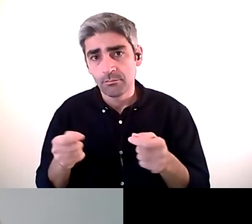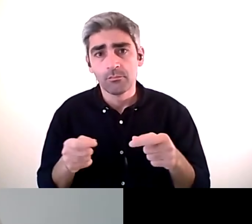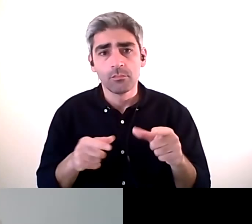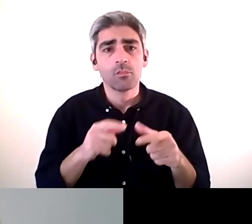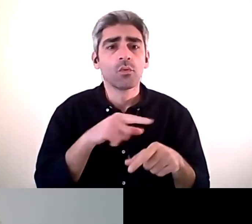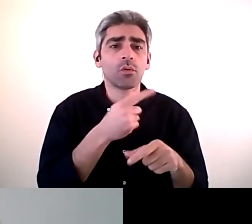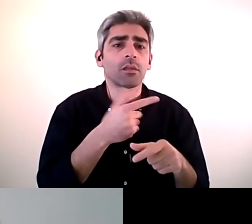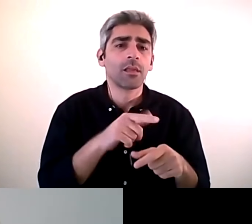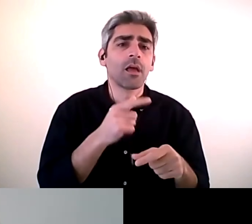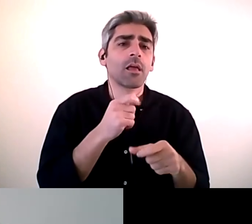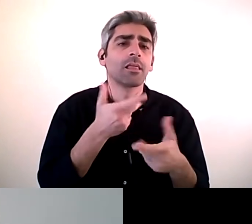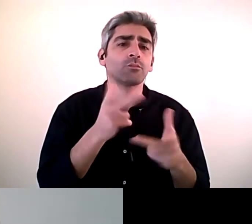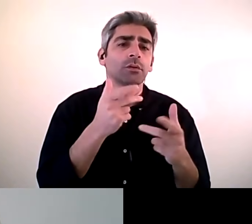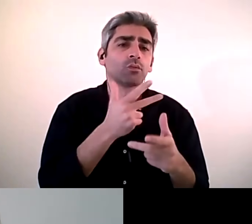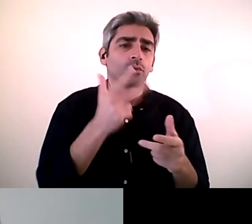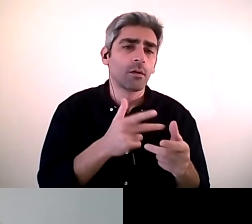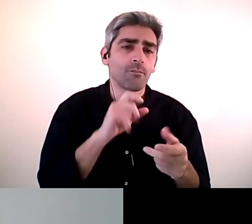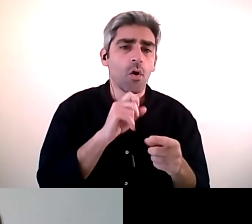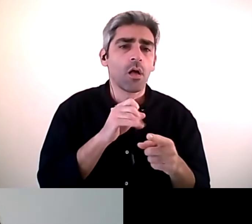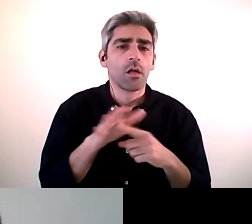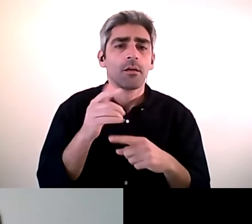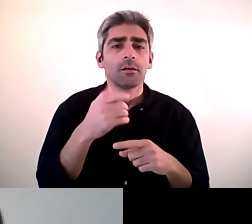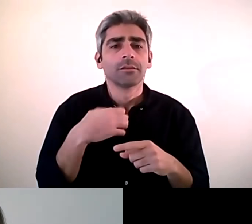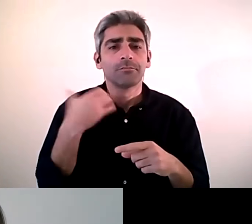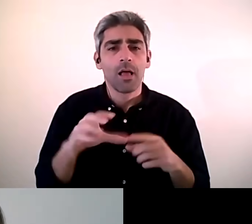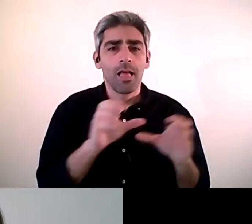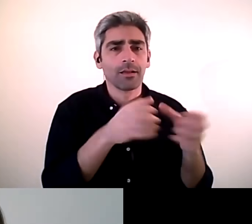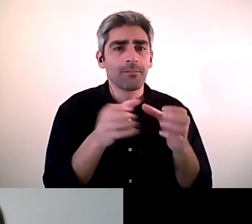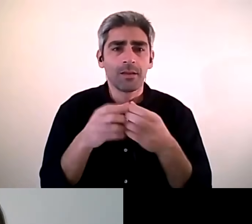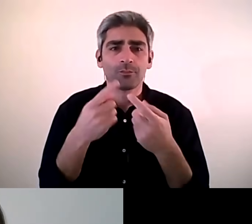total, situação que poderá gerar mal-estar entre as equipas.